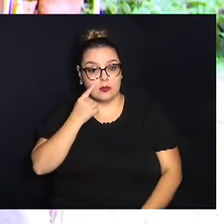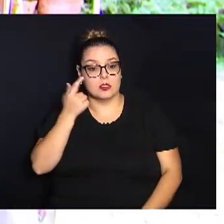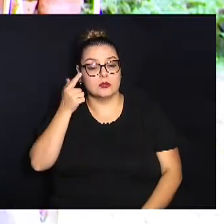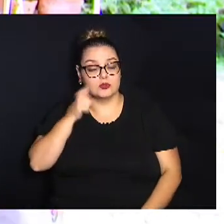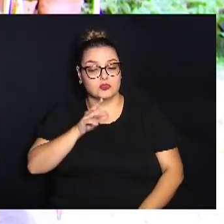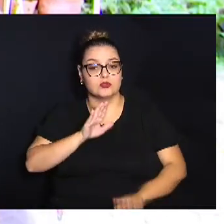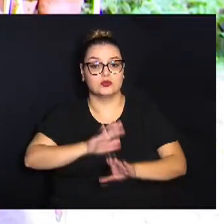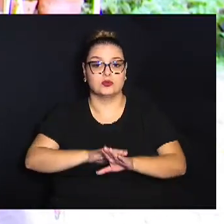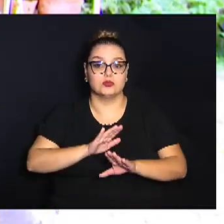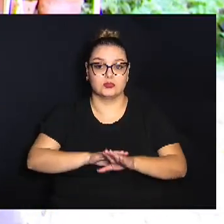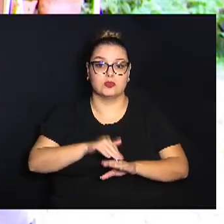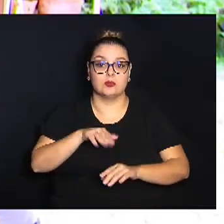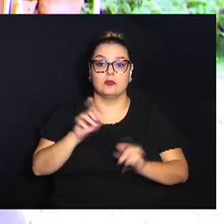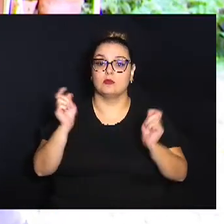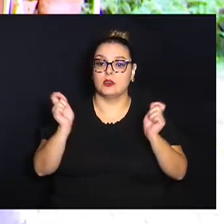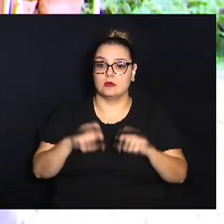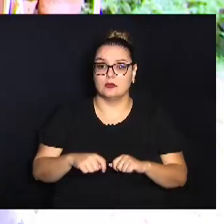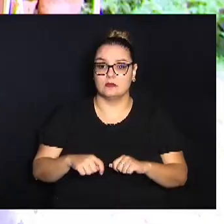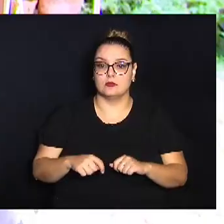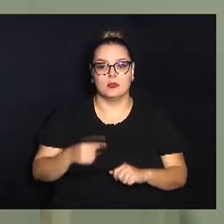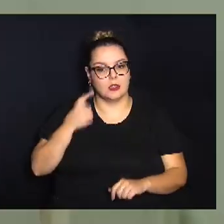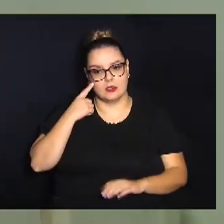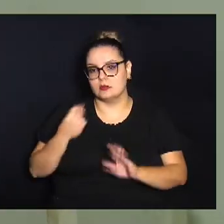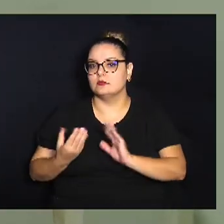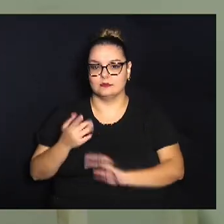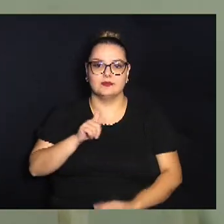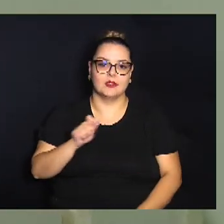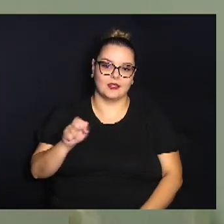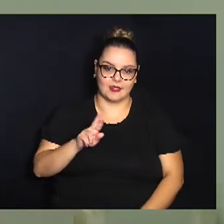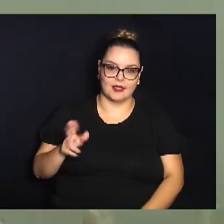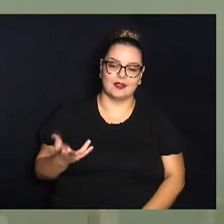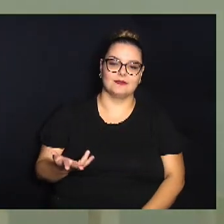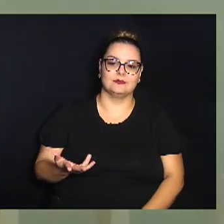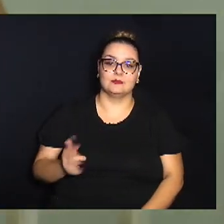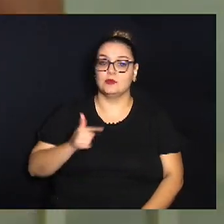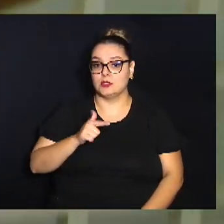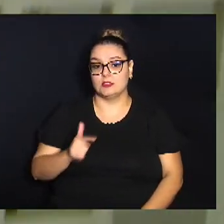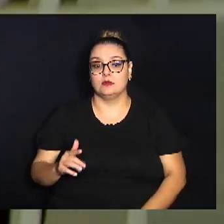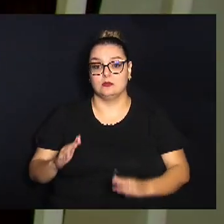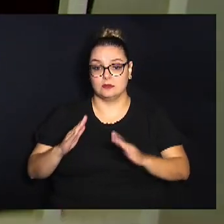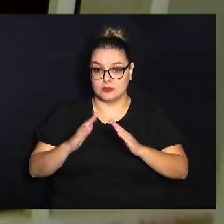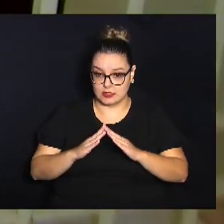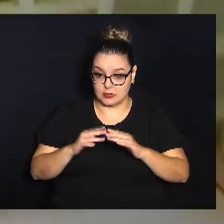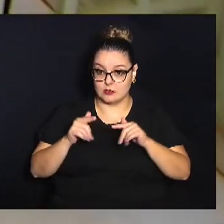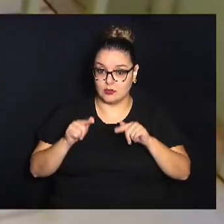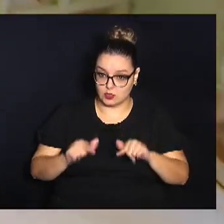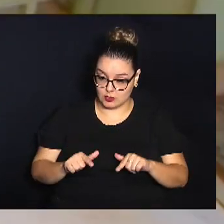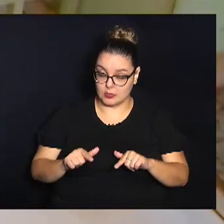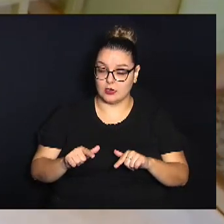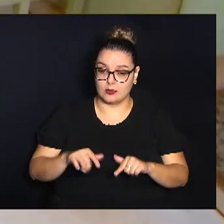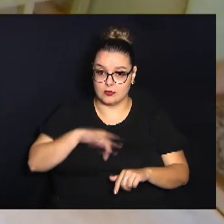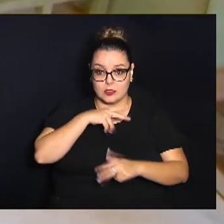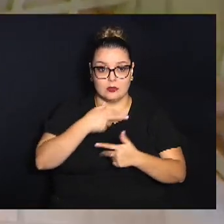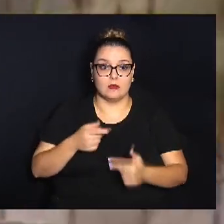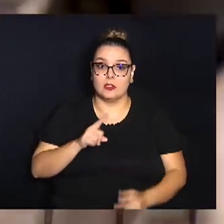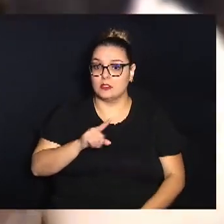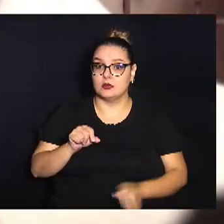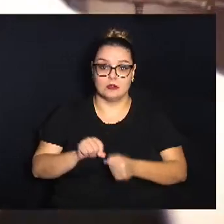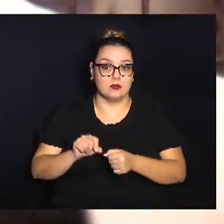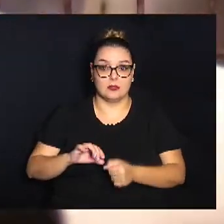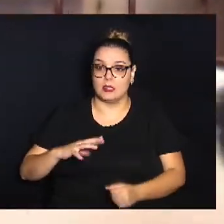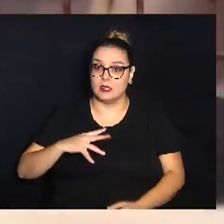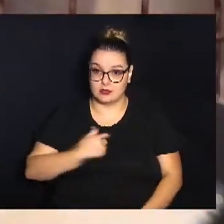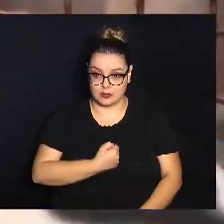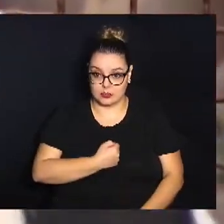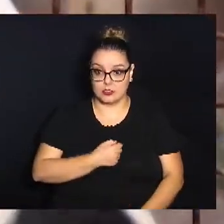atuar com mais eficiência. Foi daí que começou o GAAR. Por não ter abrigo para os animais, o GAAR não realiza resgates e